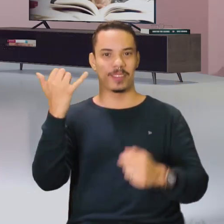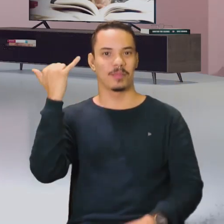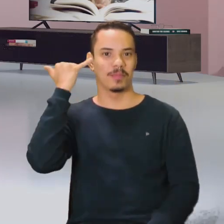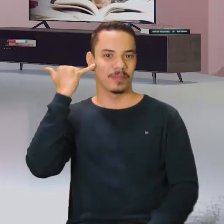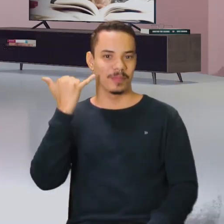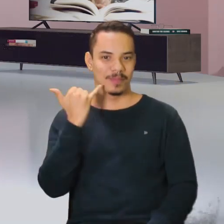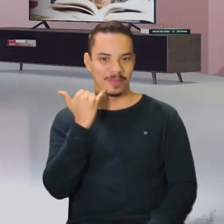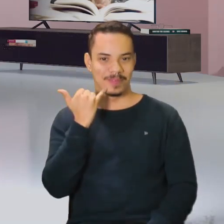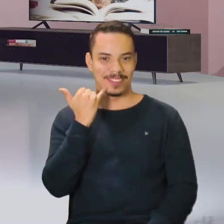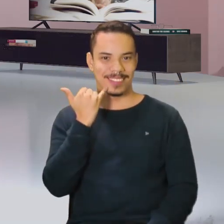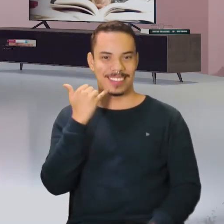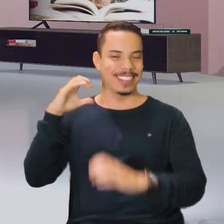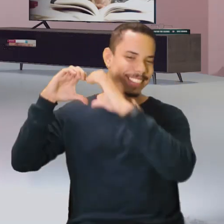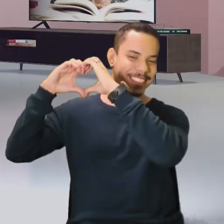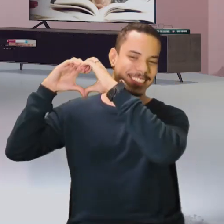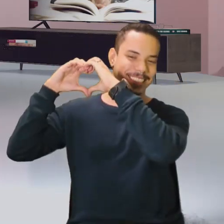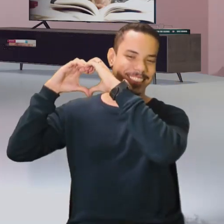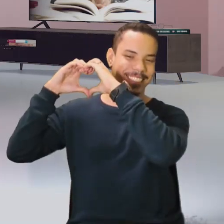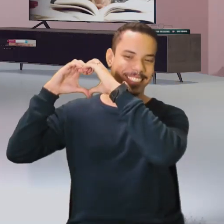Vitor.